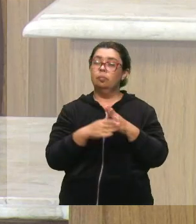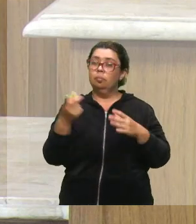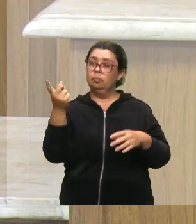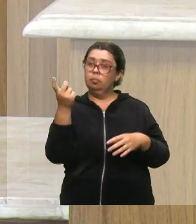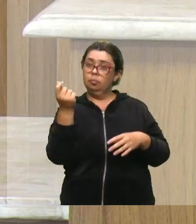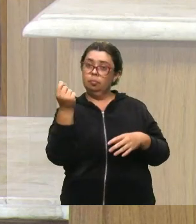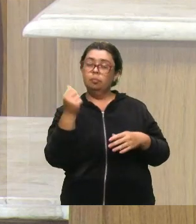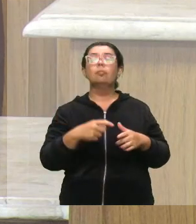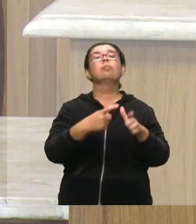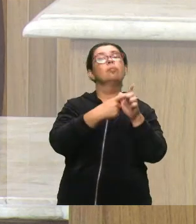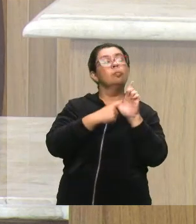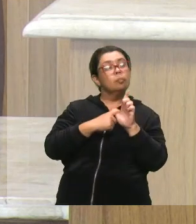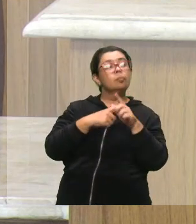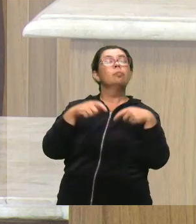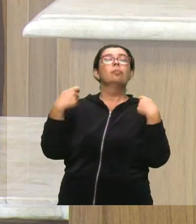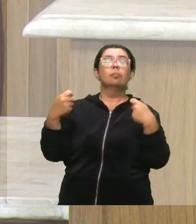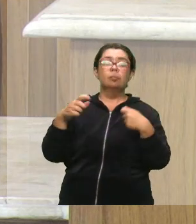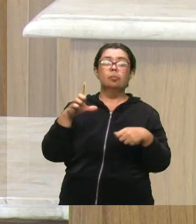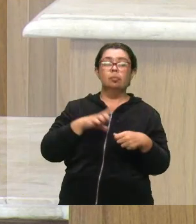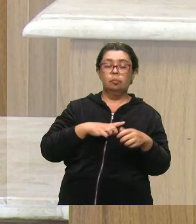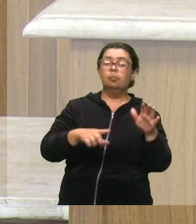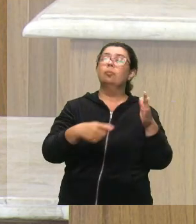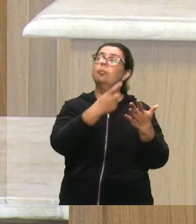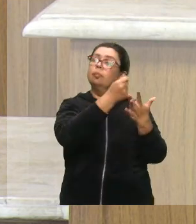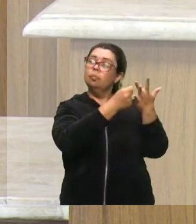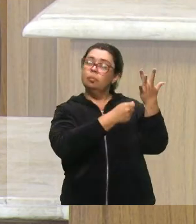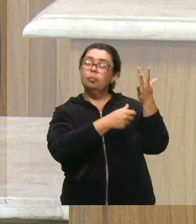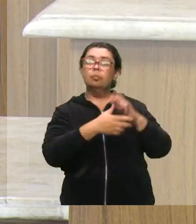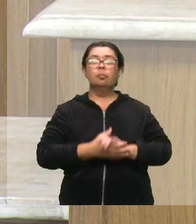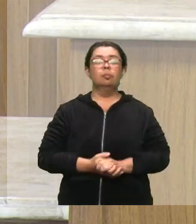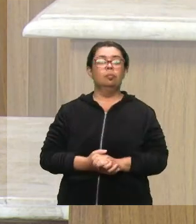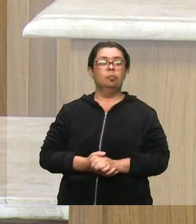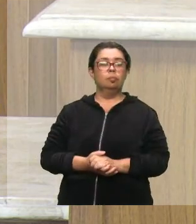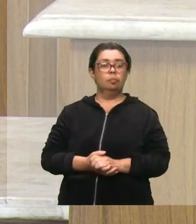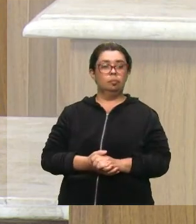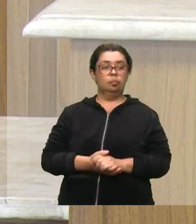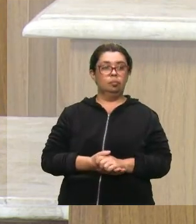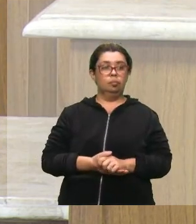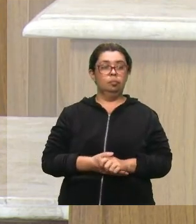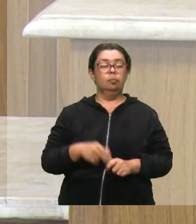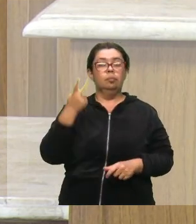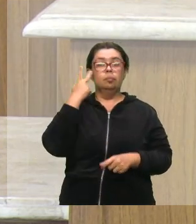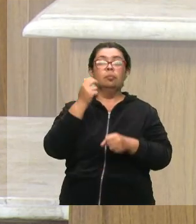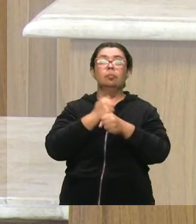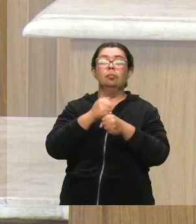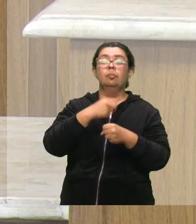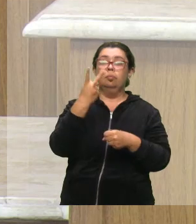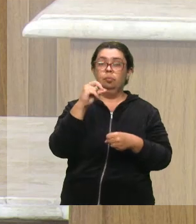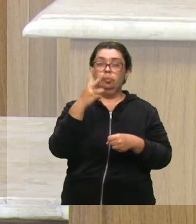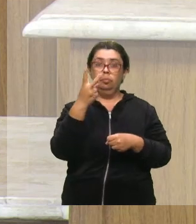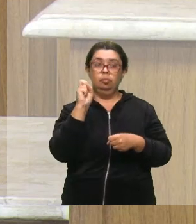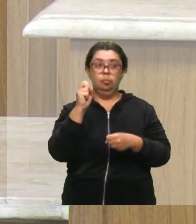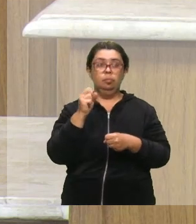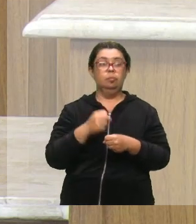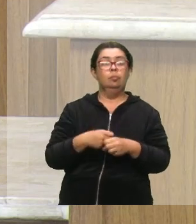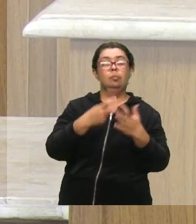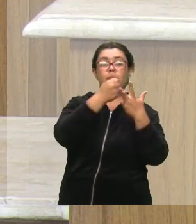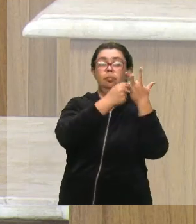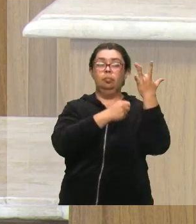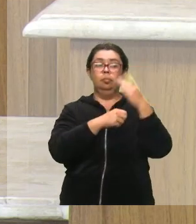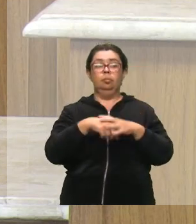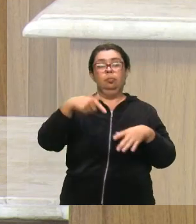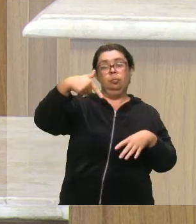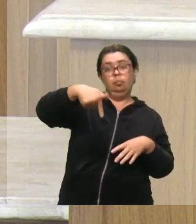despesas do município devem constar no orçamento. Então, para 2025, o orçamento municipal está estimado